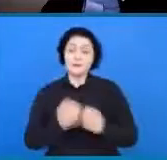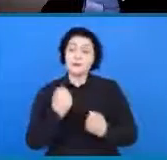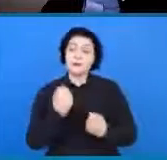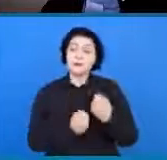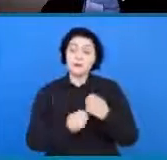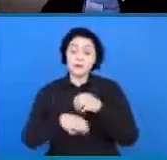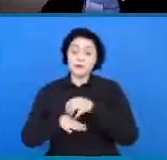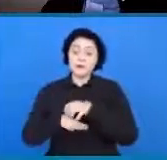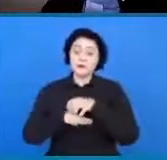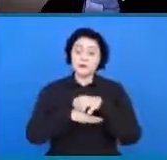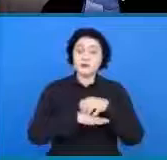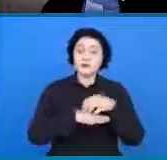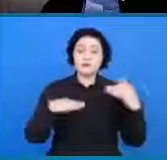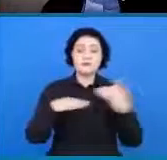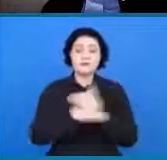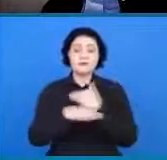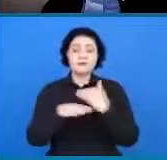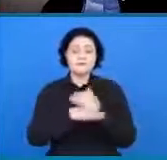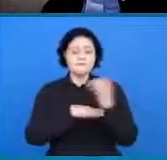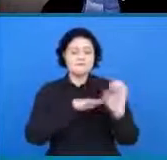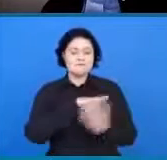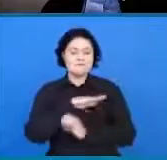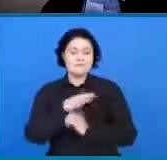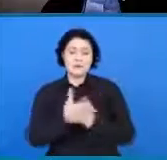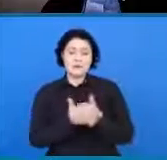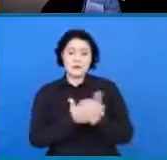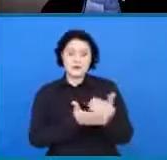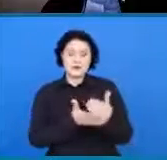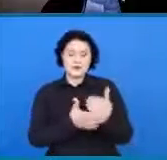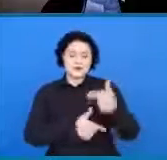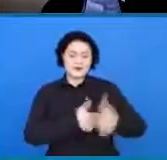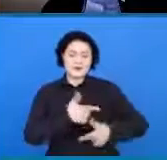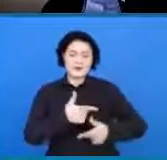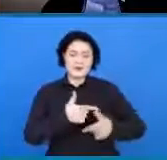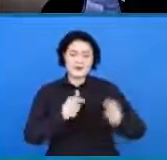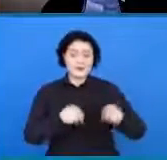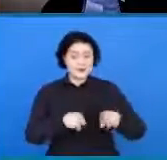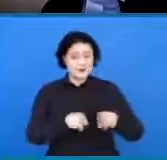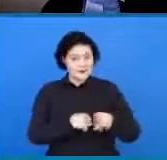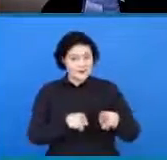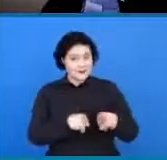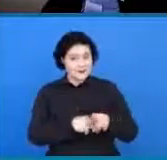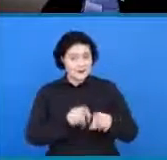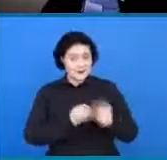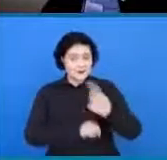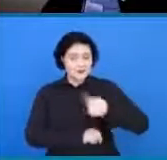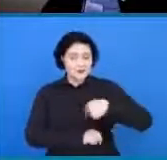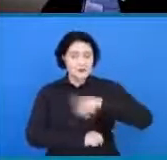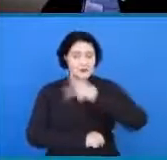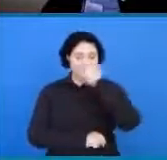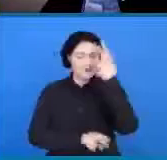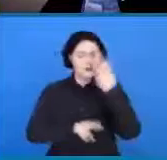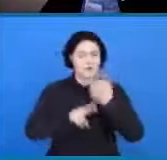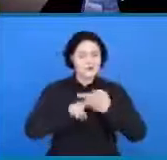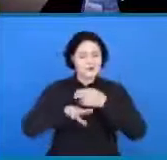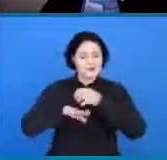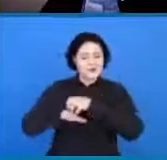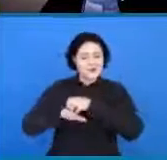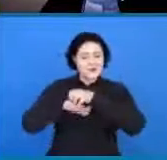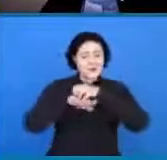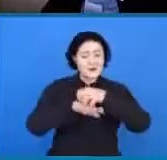no trânsito nas empresas iniciando expediente E claro o nosso usuário do transporte